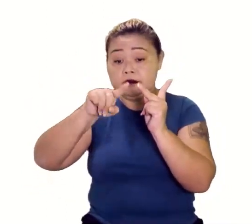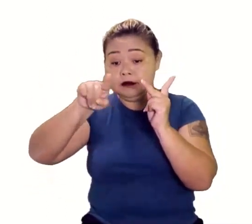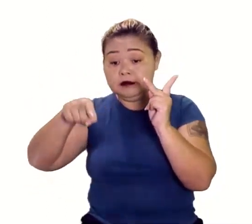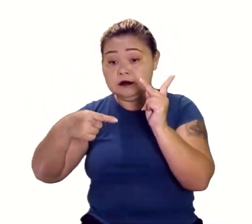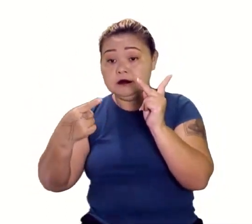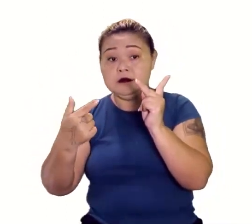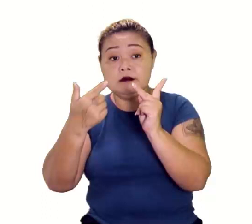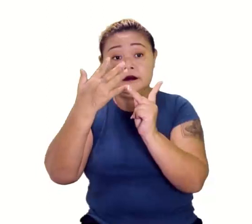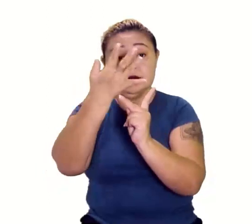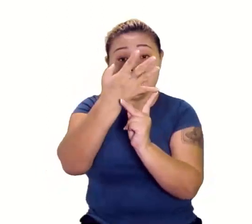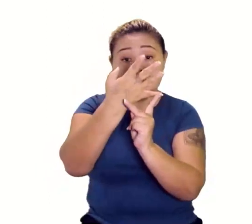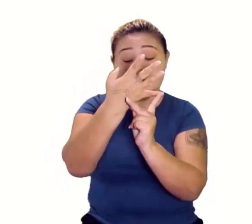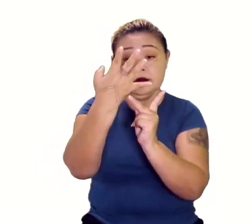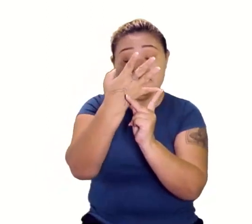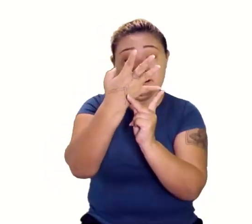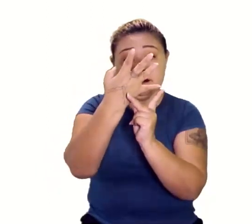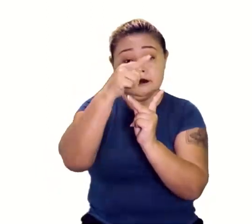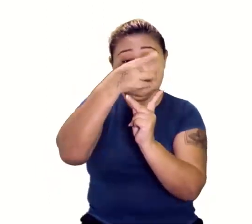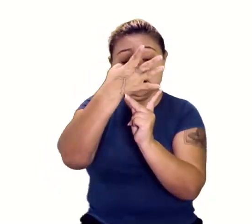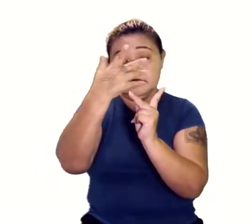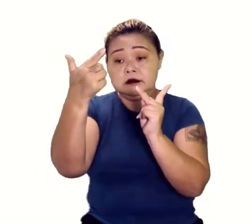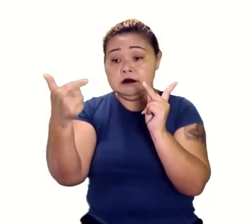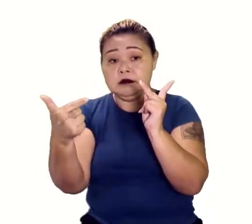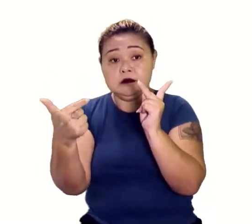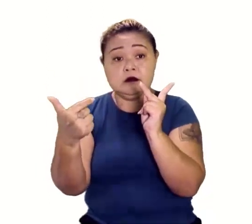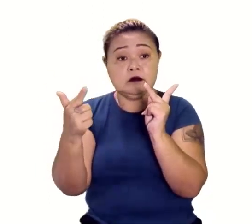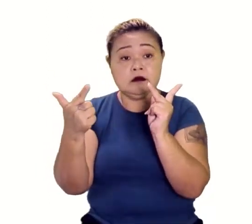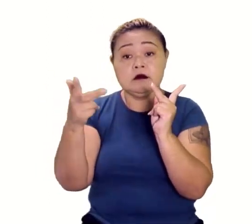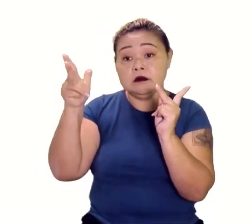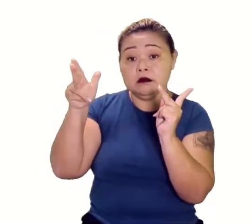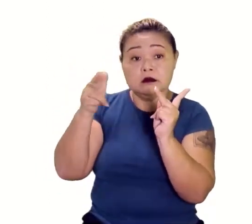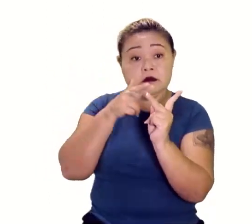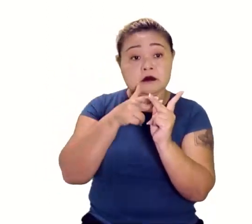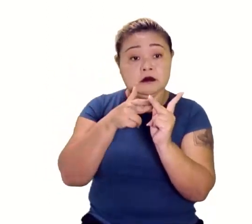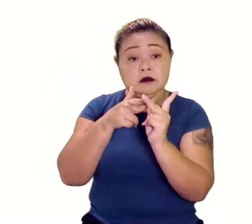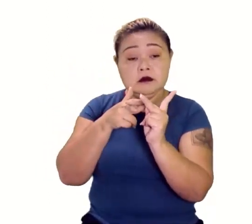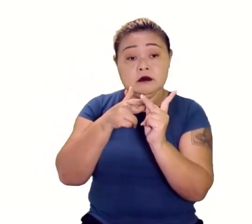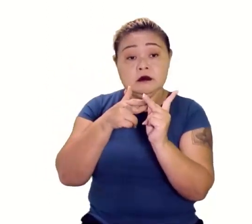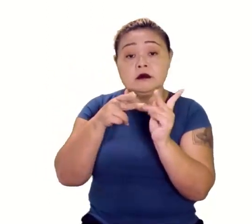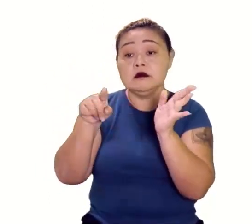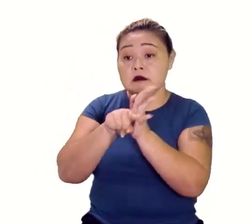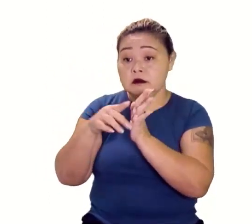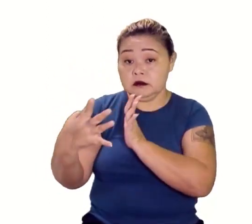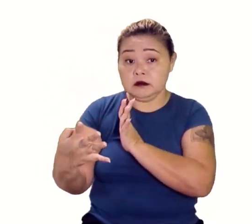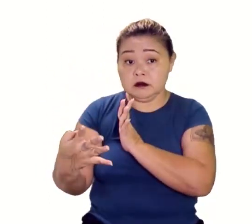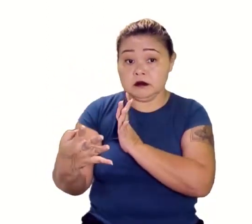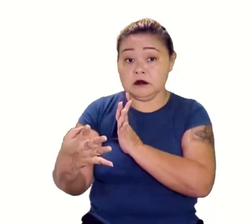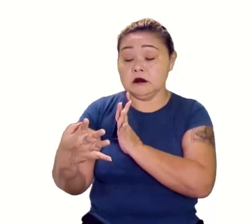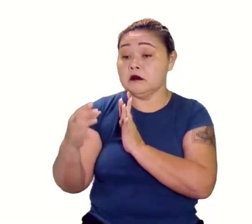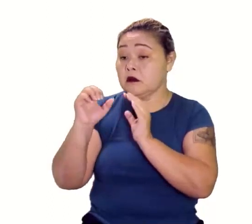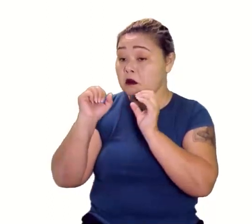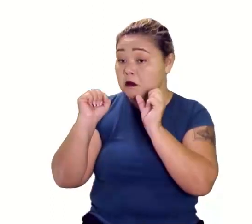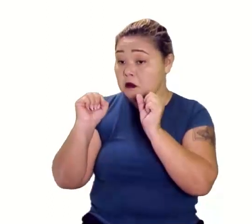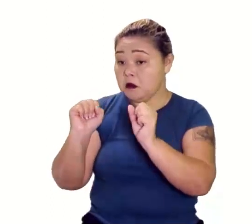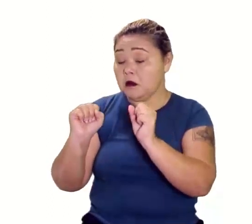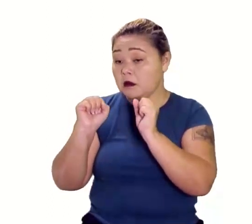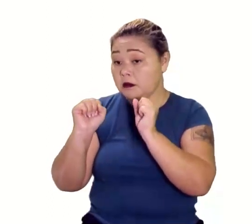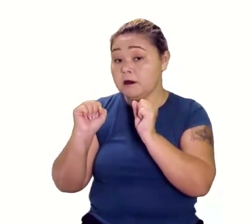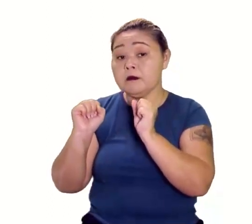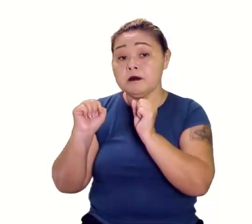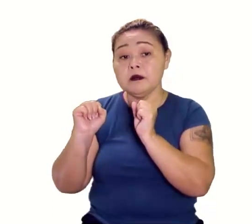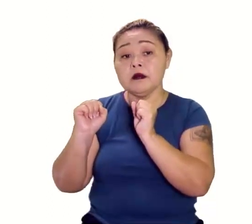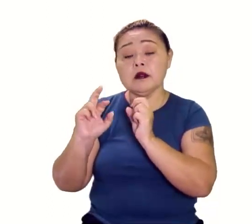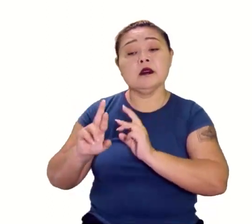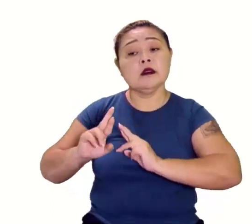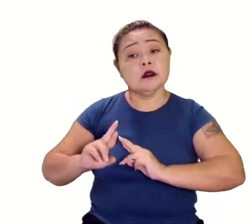par. Lá aqui tem um doisinho, né? Isso, lá dentro é negativo, não tem não. Corta? Pode ficar menos 4? Pode fazer isso? Pode. Mas vamos